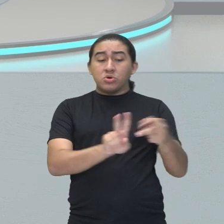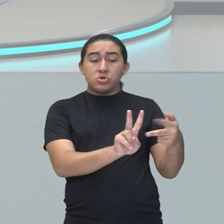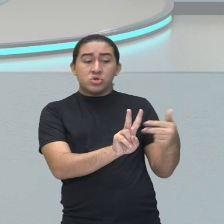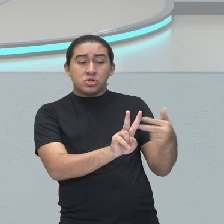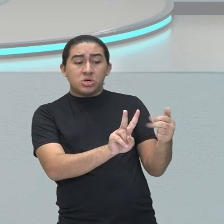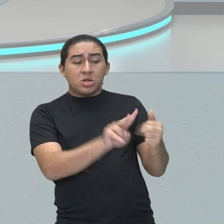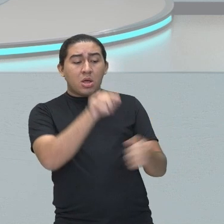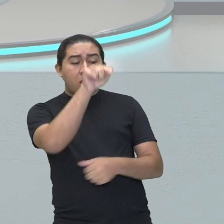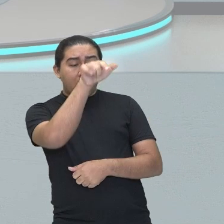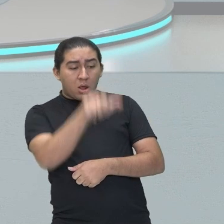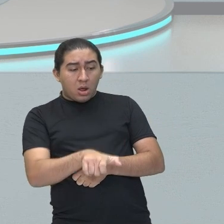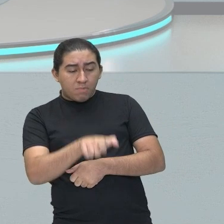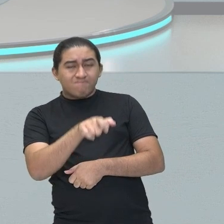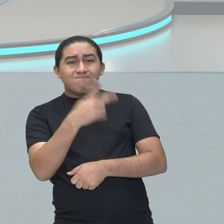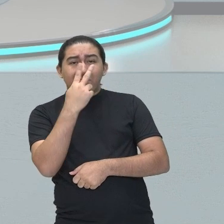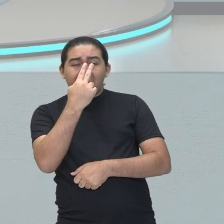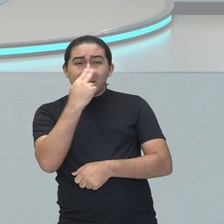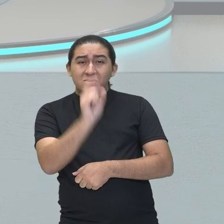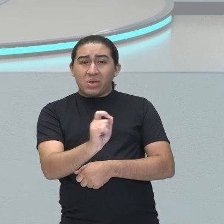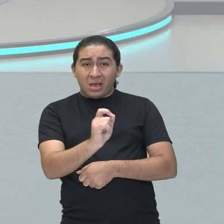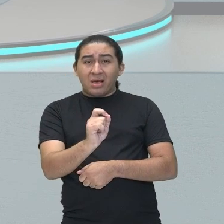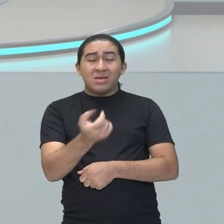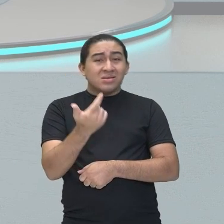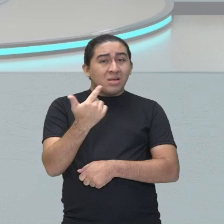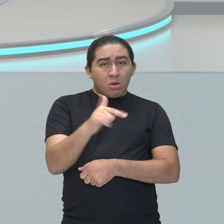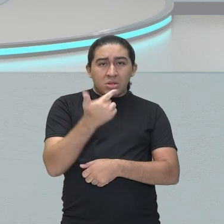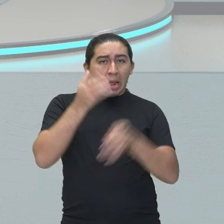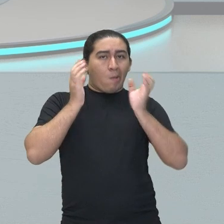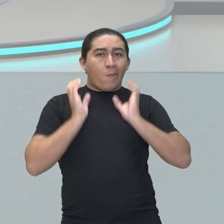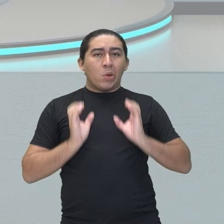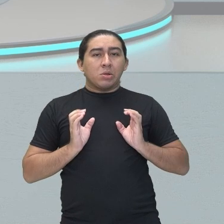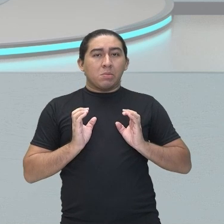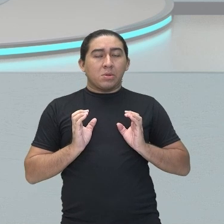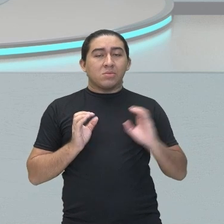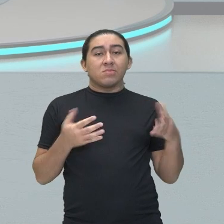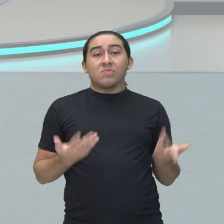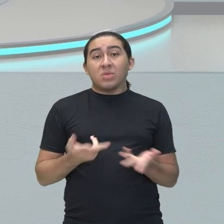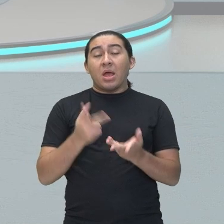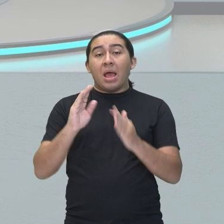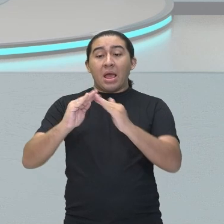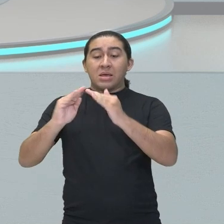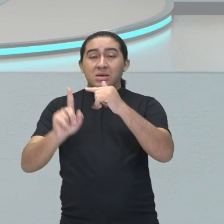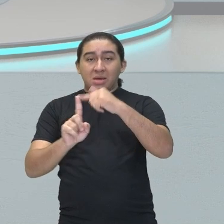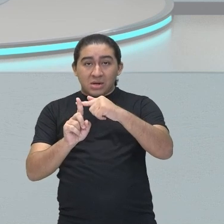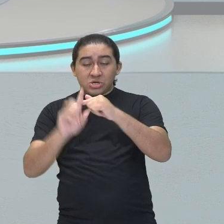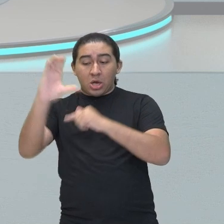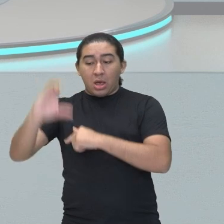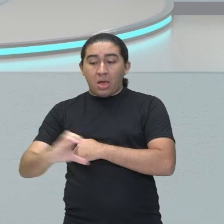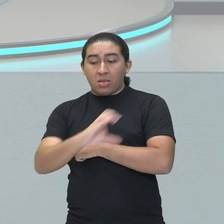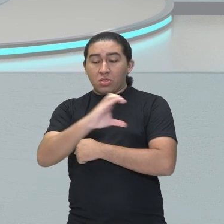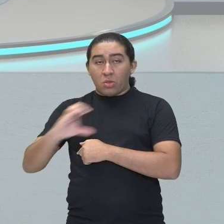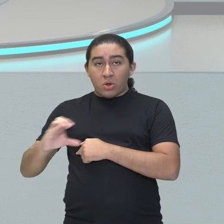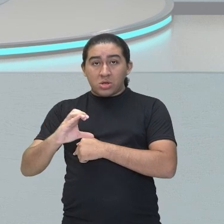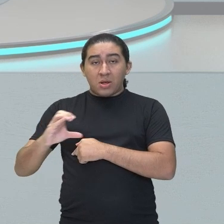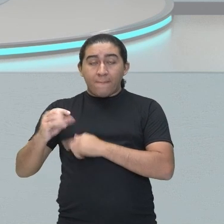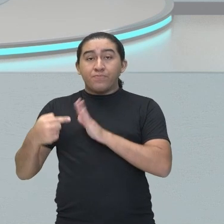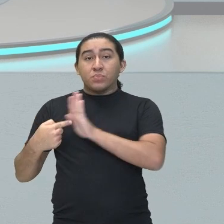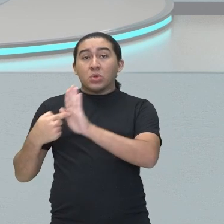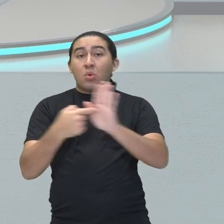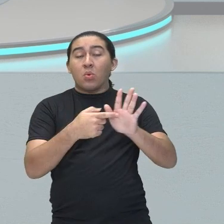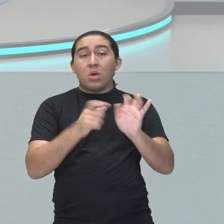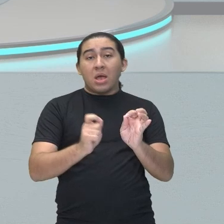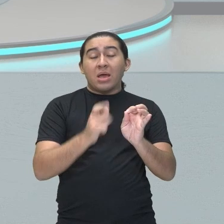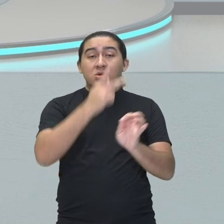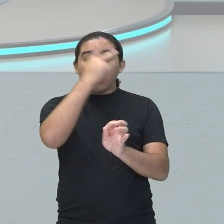como selvagem. Então, a Igreja Católica trouxe os jesuítas para catequizar os indígenas